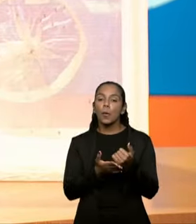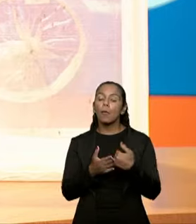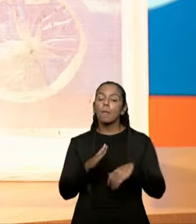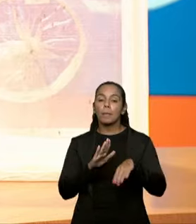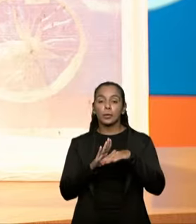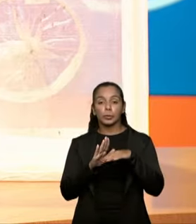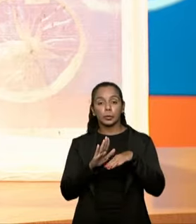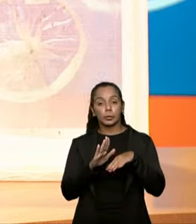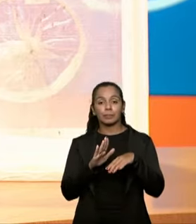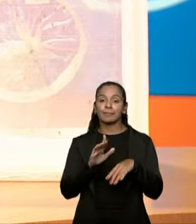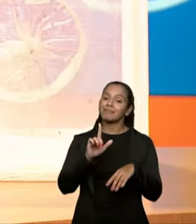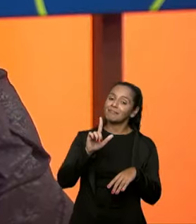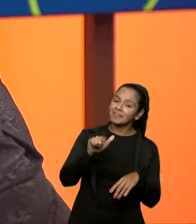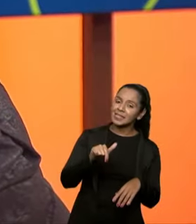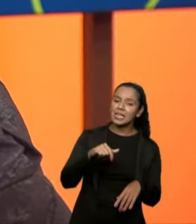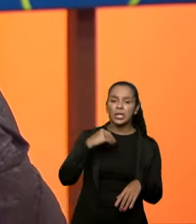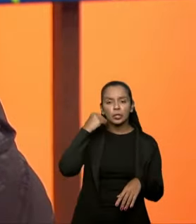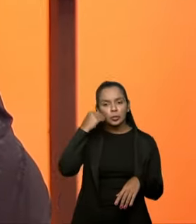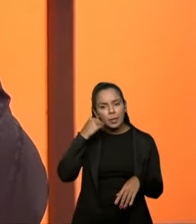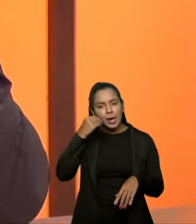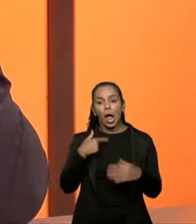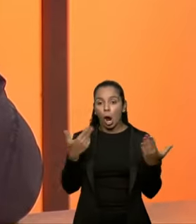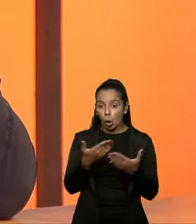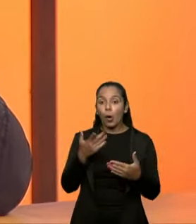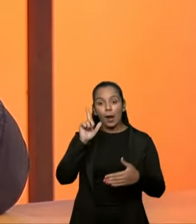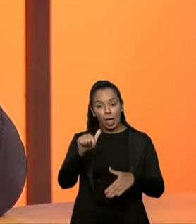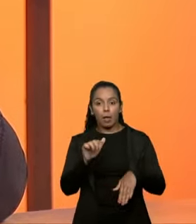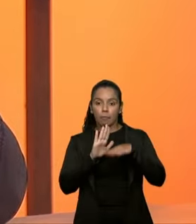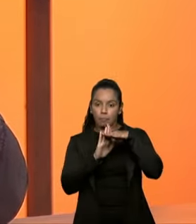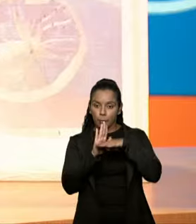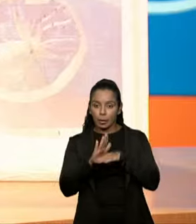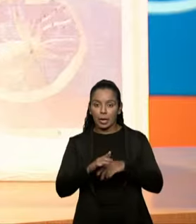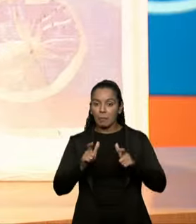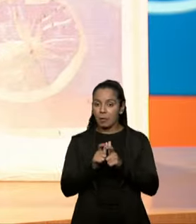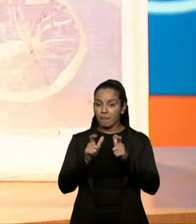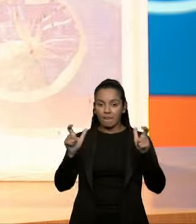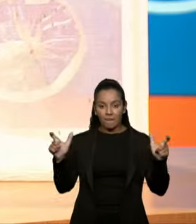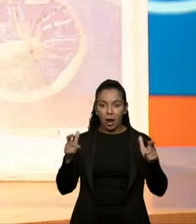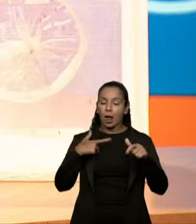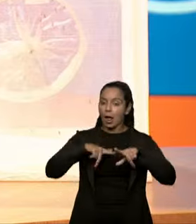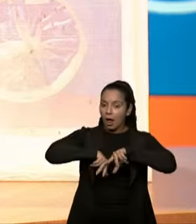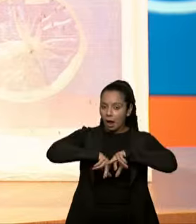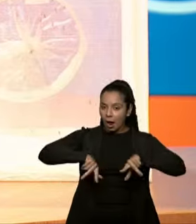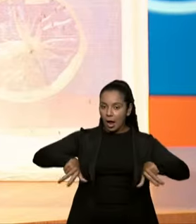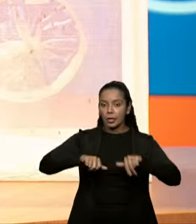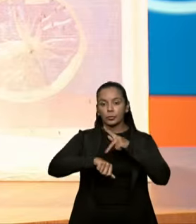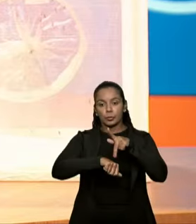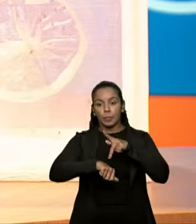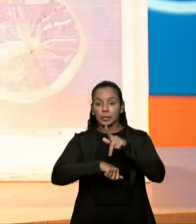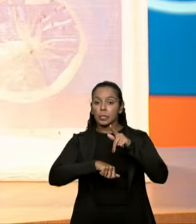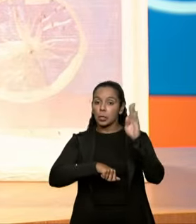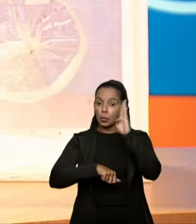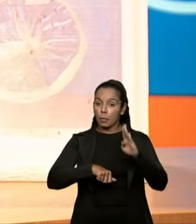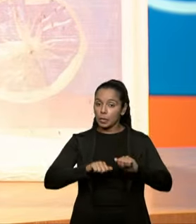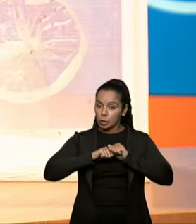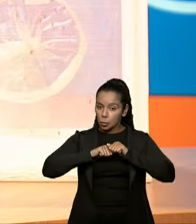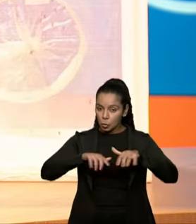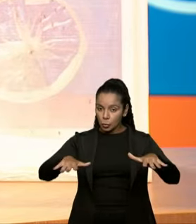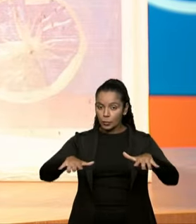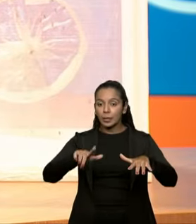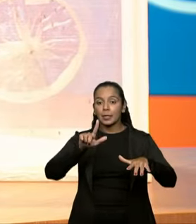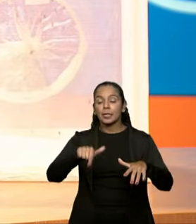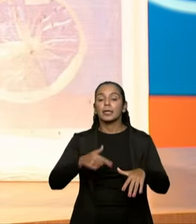um... era um experimento agora, um programa que está em vários países já e no Brasil está sendo espalhado, que é o programa que a gente